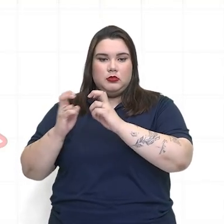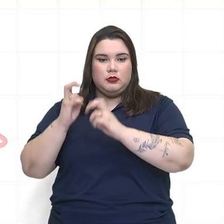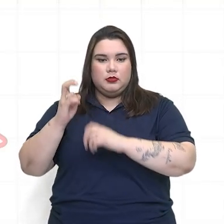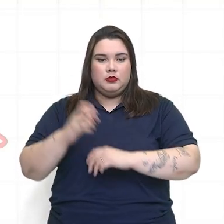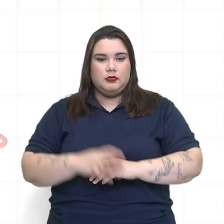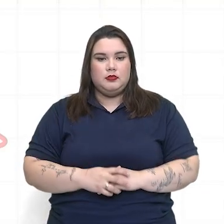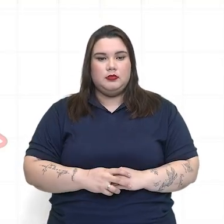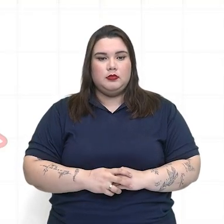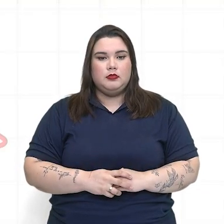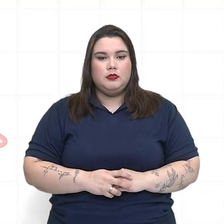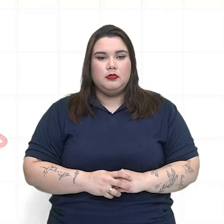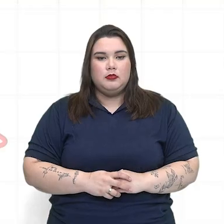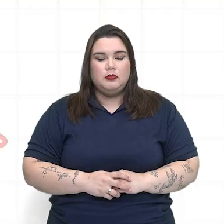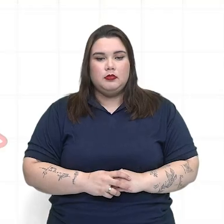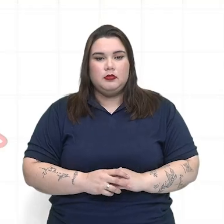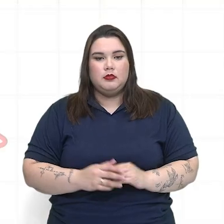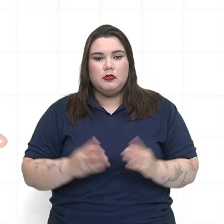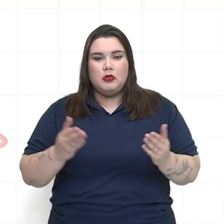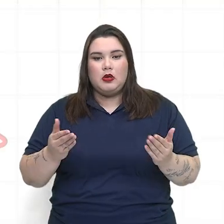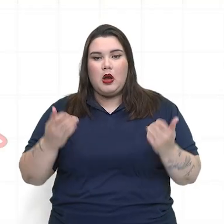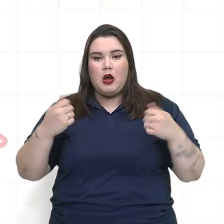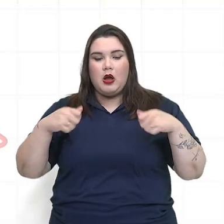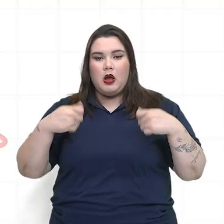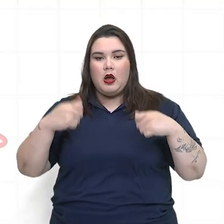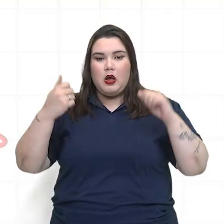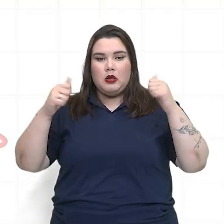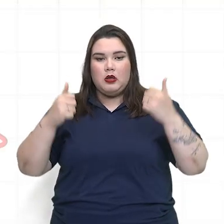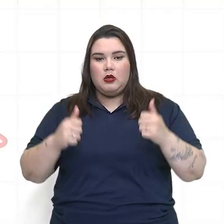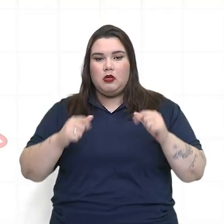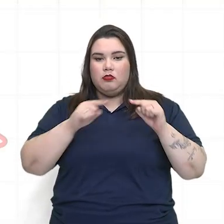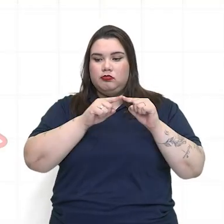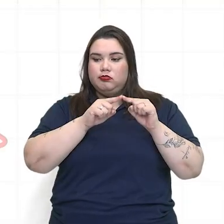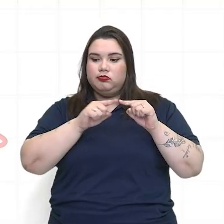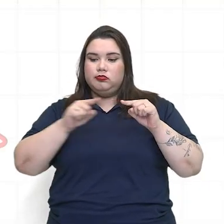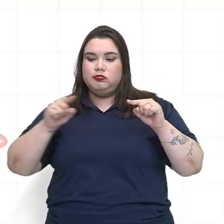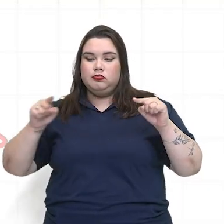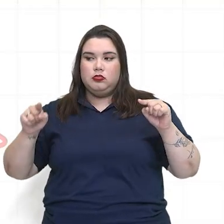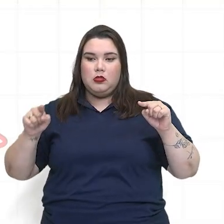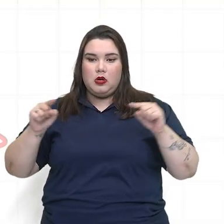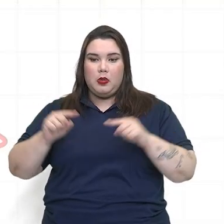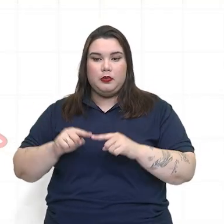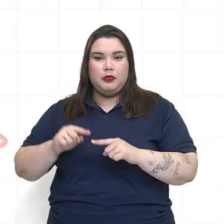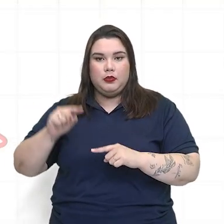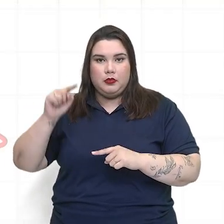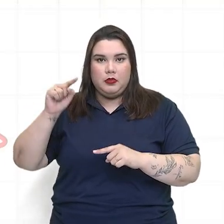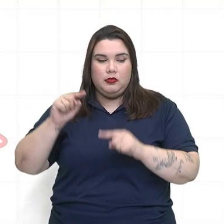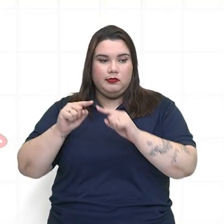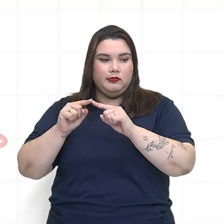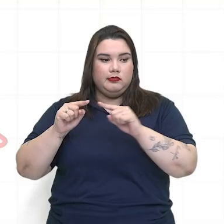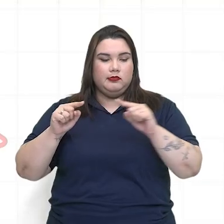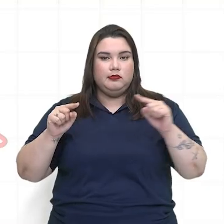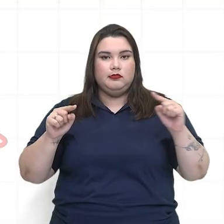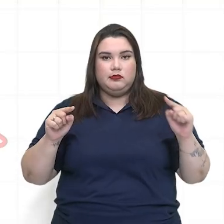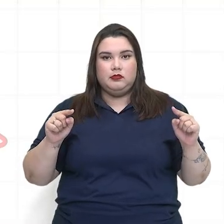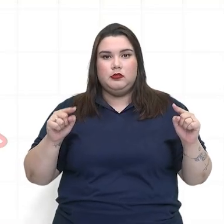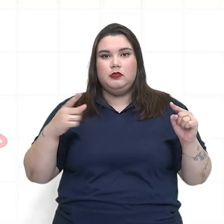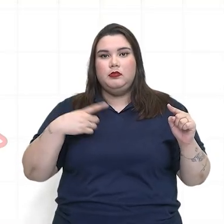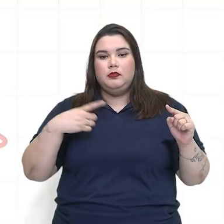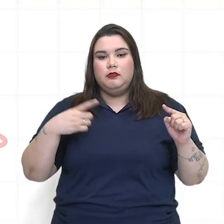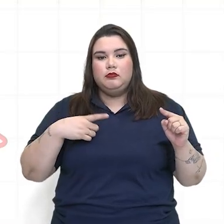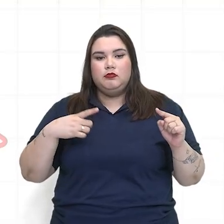né, 15, por aí vai. Aí nós teríamos que analisar a altura da coluna que